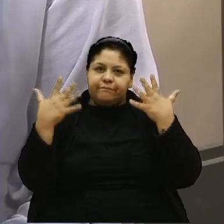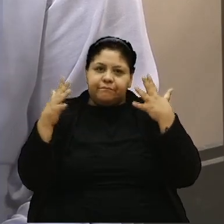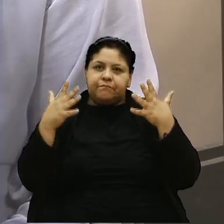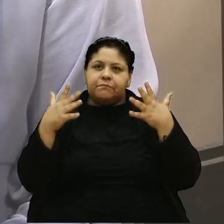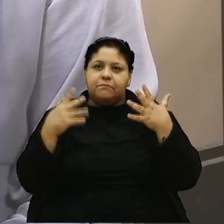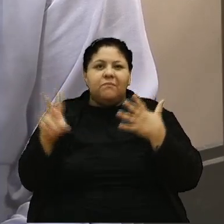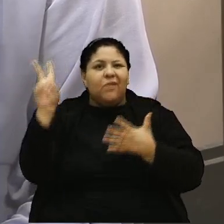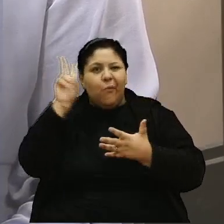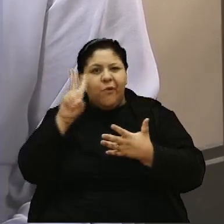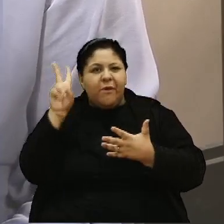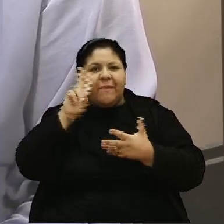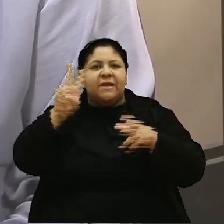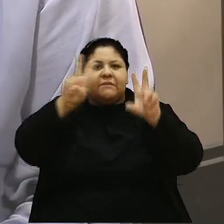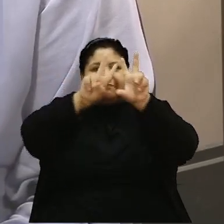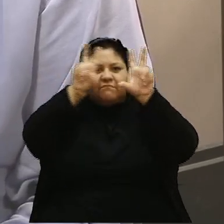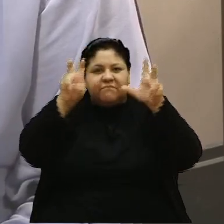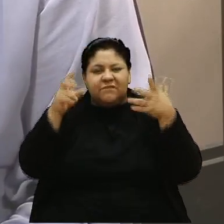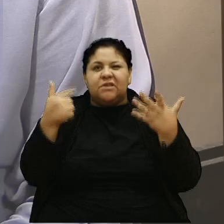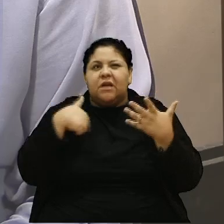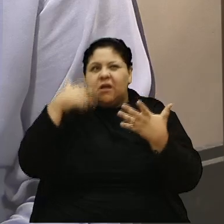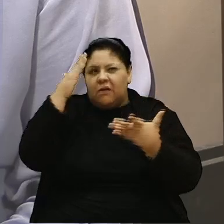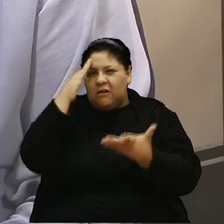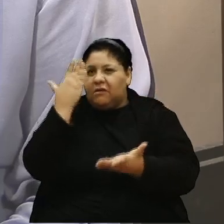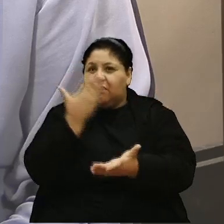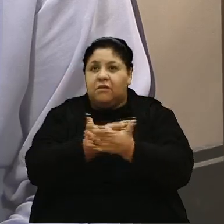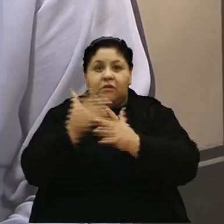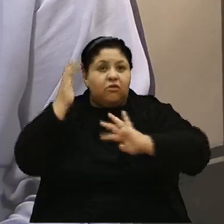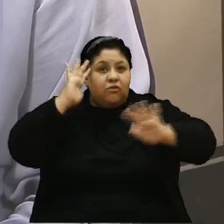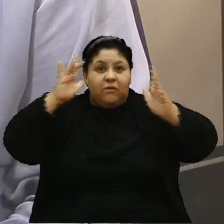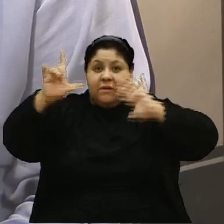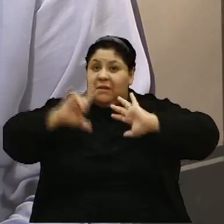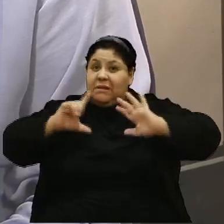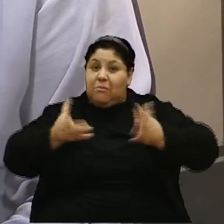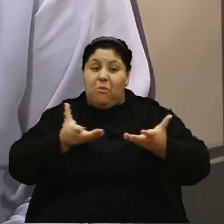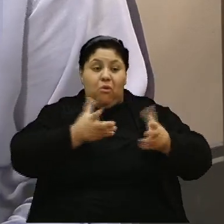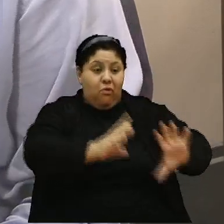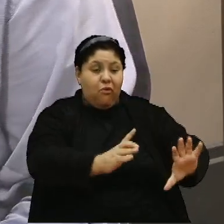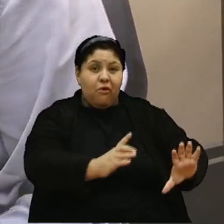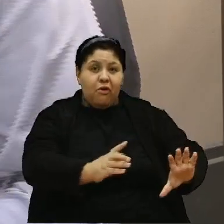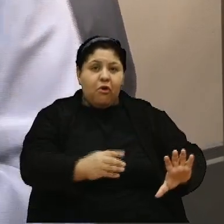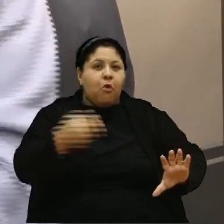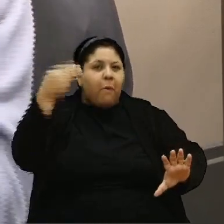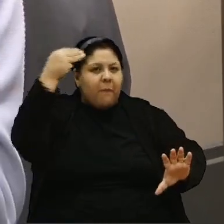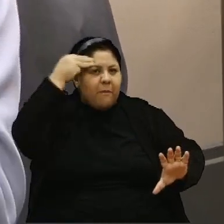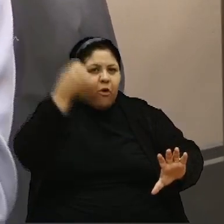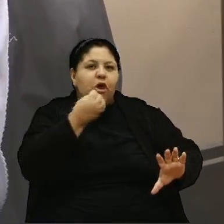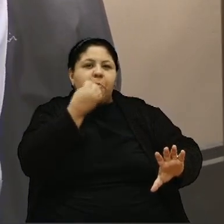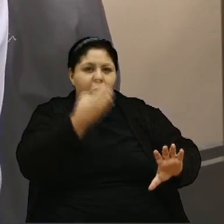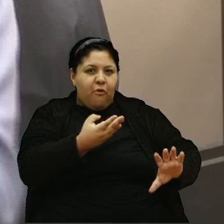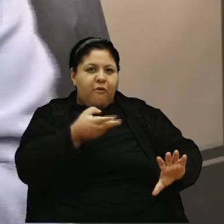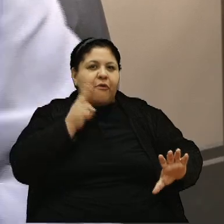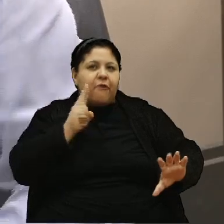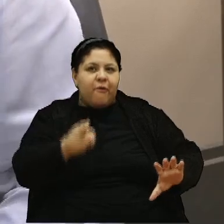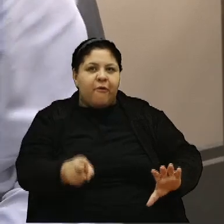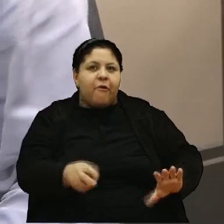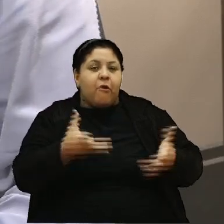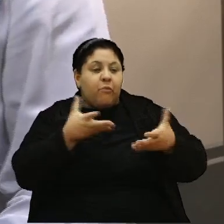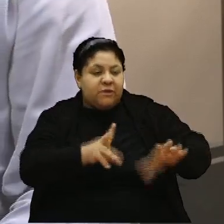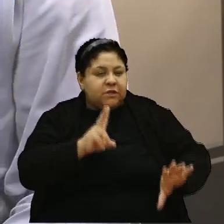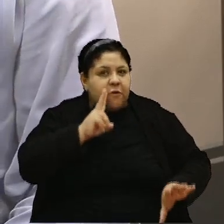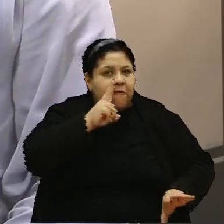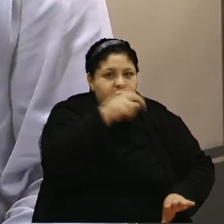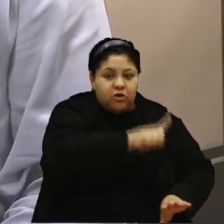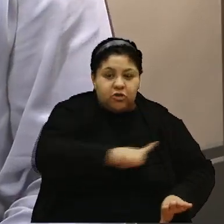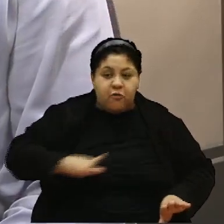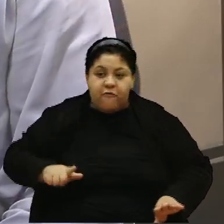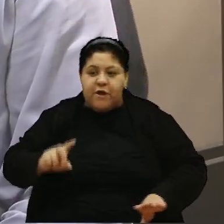por lembrar esse assunto, né? Eu acredito que eles não imaginaram que ia ter uma oposição assim com uma memória boa, né? E eu sempre digo, oposição forte, governo